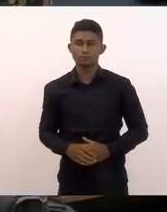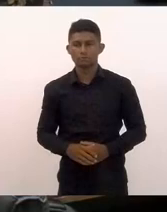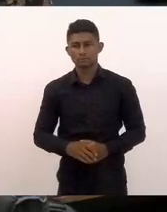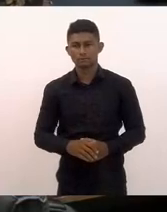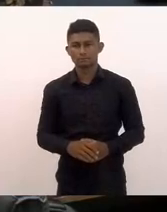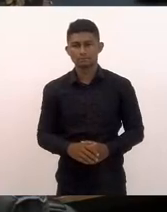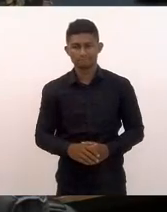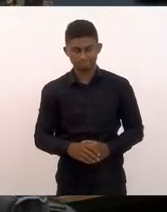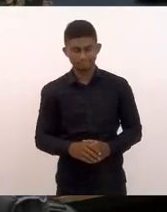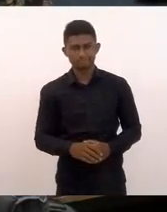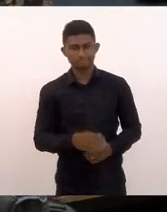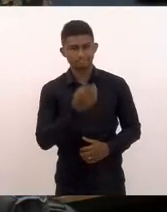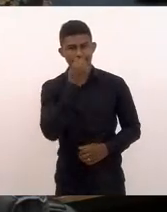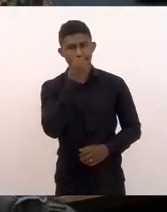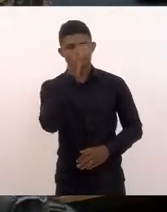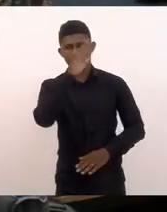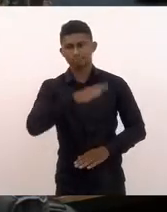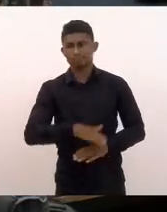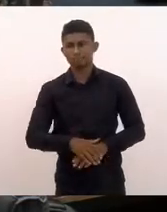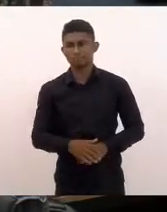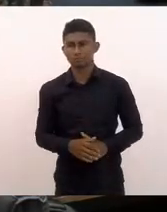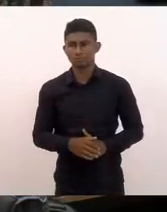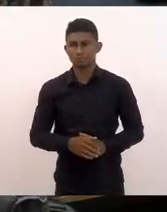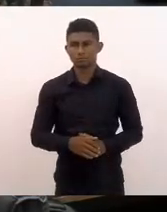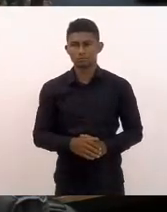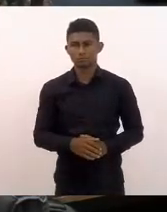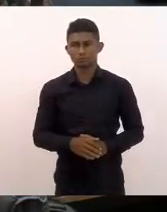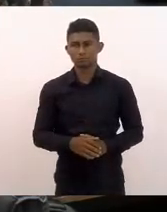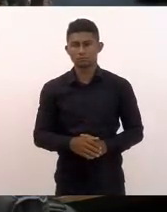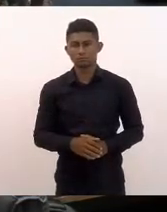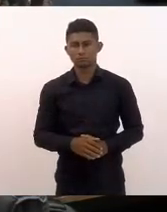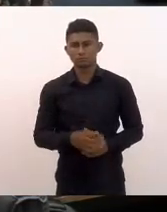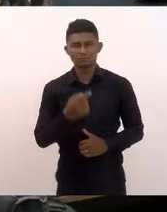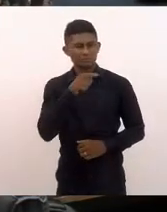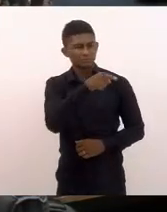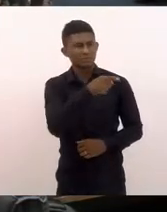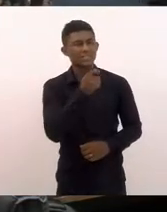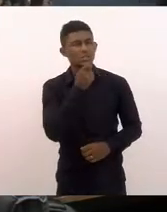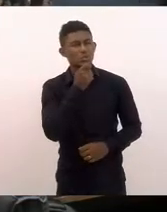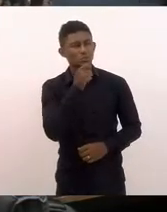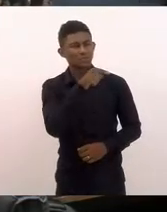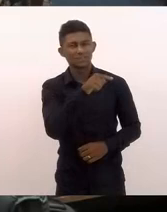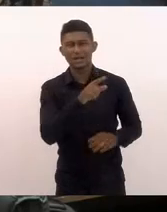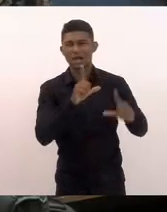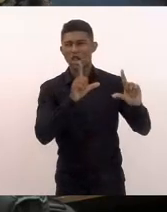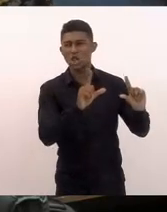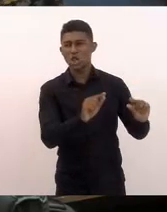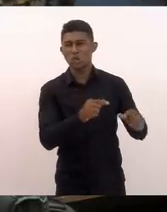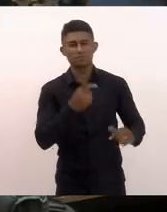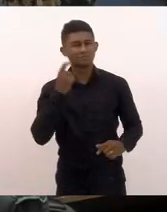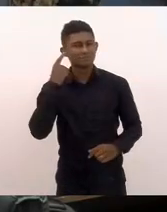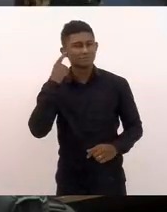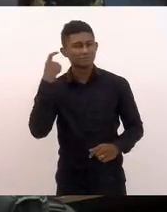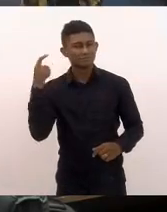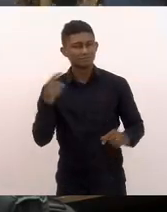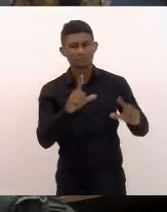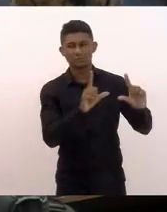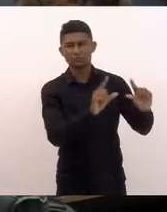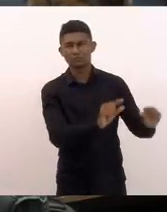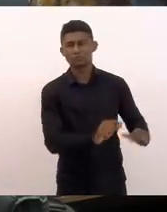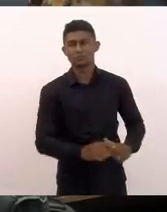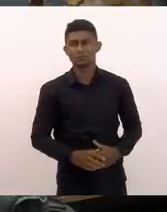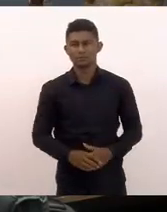Presidente, boa tarde. Está baixo? Esse microfone do Aparte aqui da direita está muito baixo. Por favor. Meu